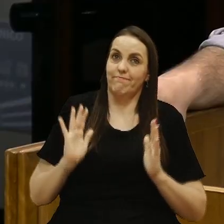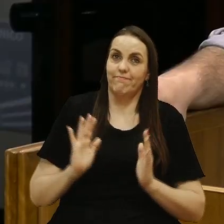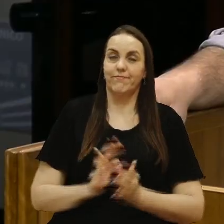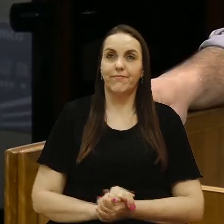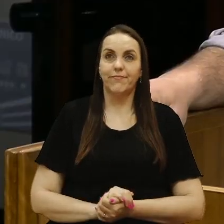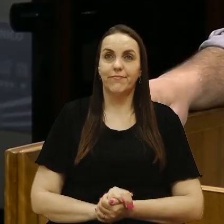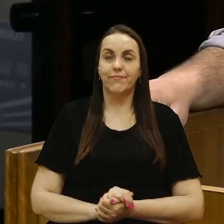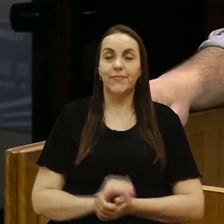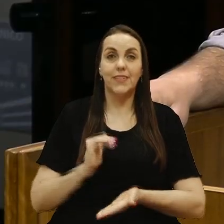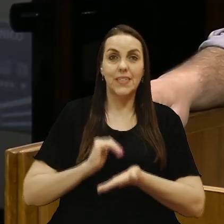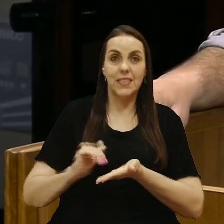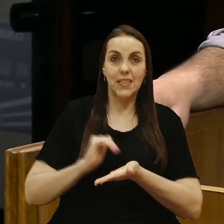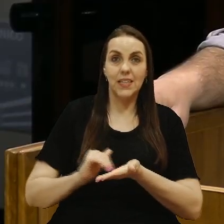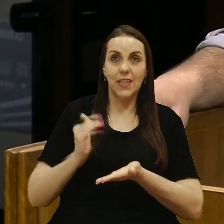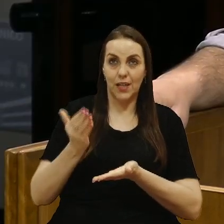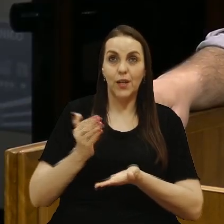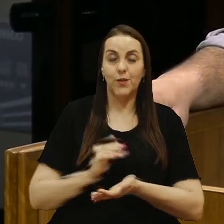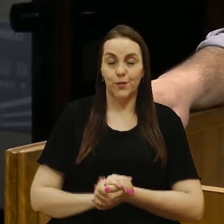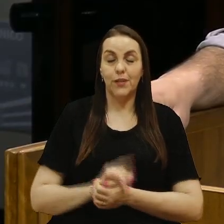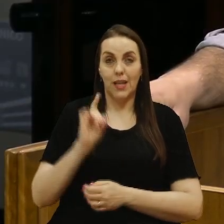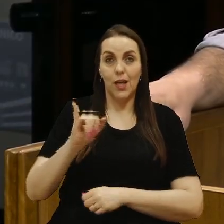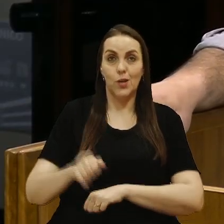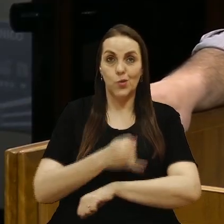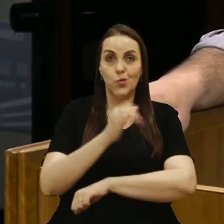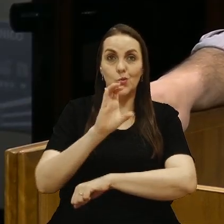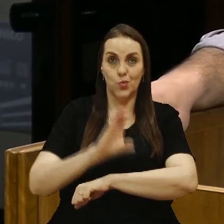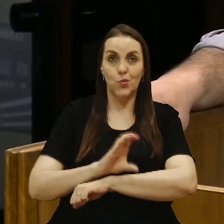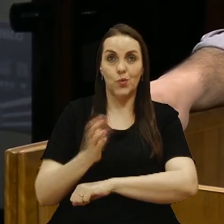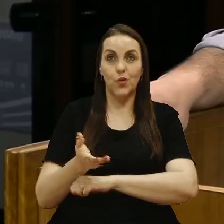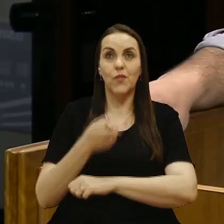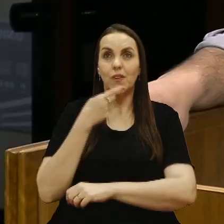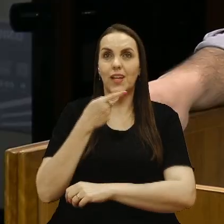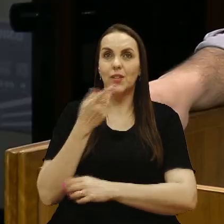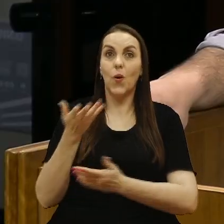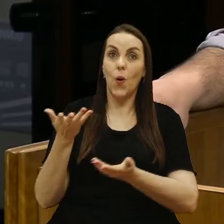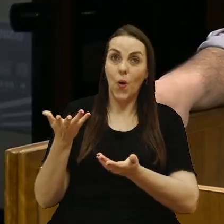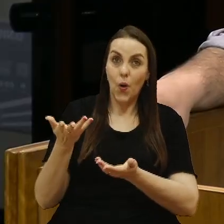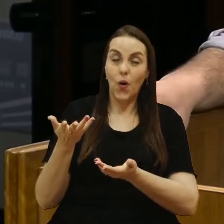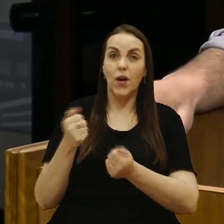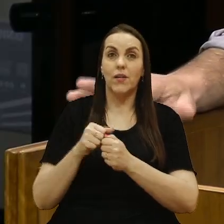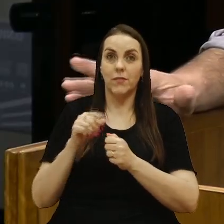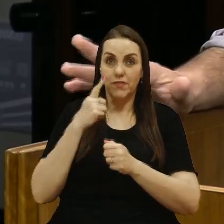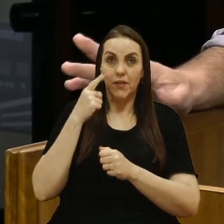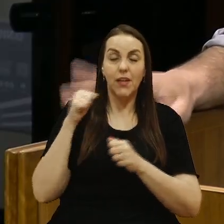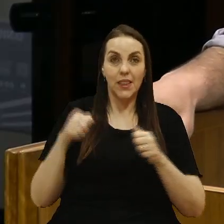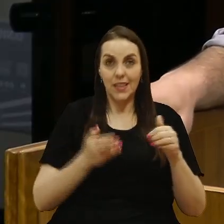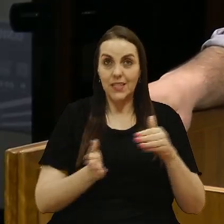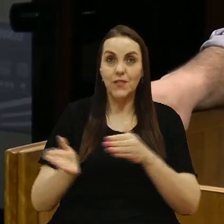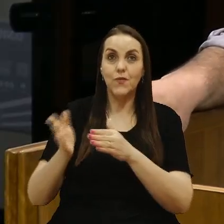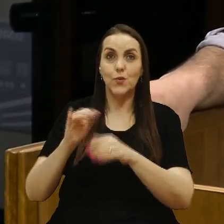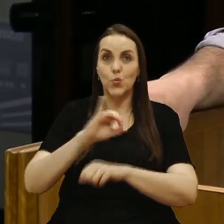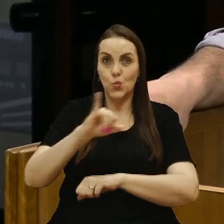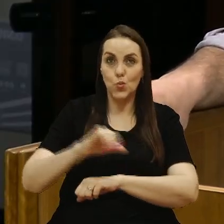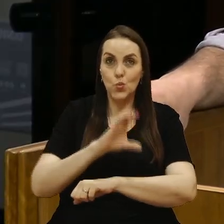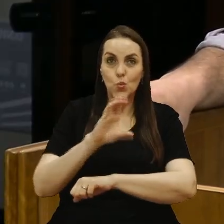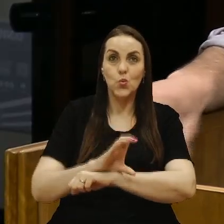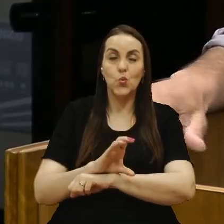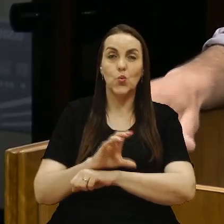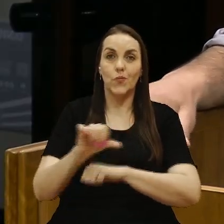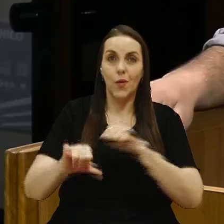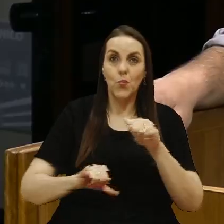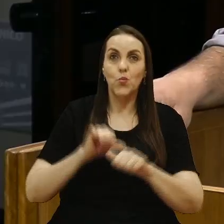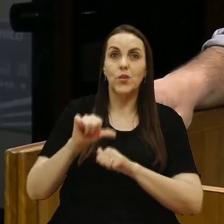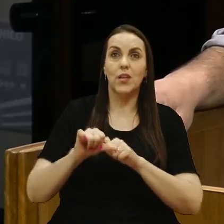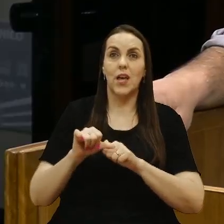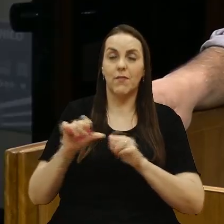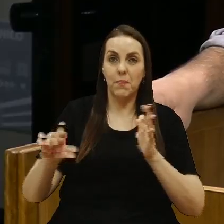O secretário, lá na Júlio, falando, eu já pensei, bom, ele vai desviar a Júlio, vai fazer um novo desvio, vai mudar a rota da cidade, vai